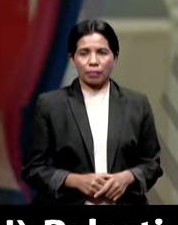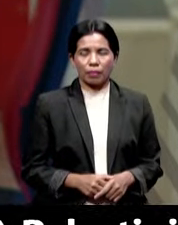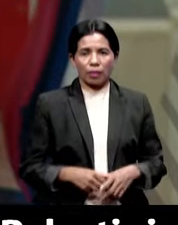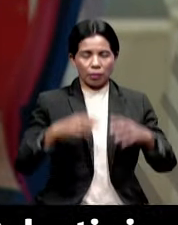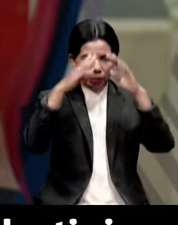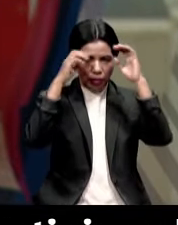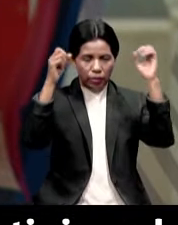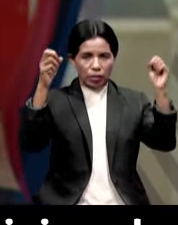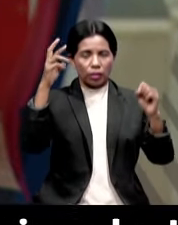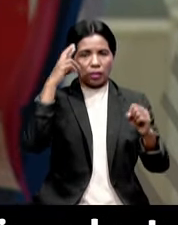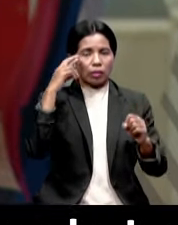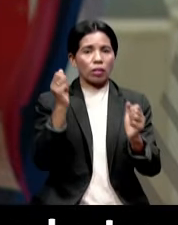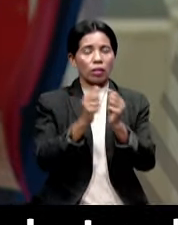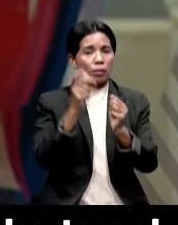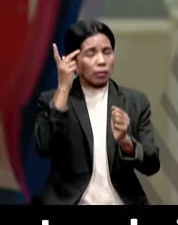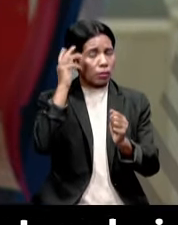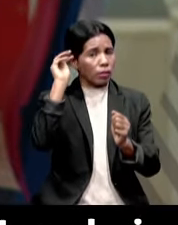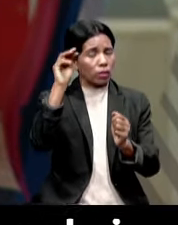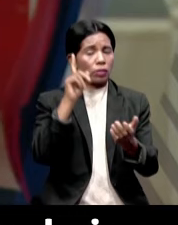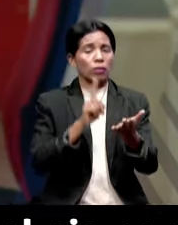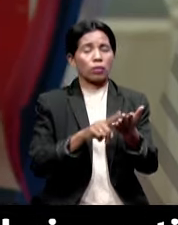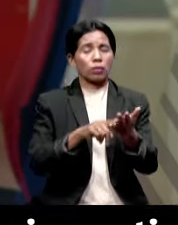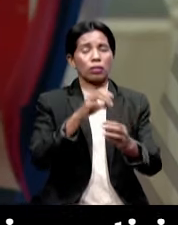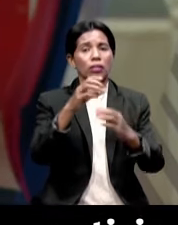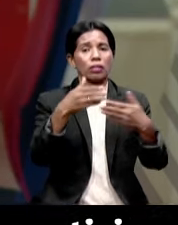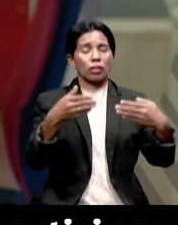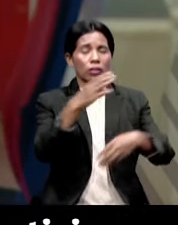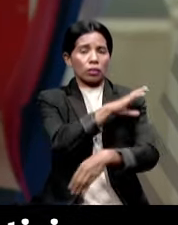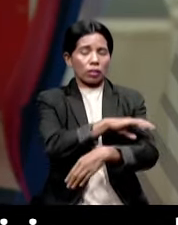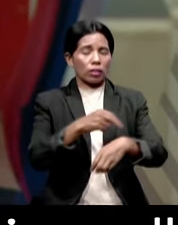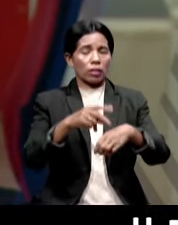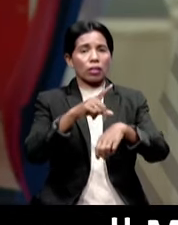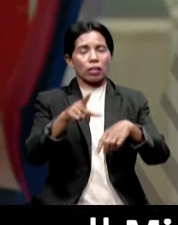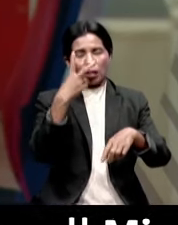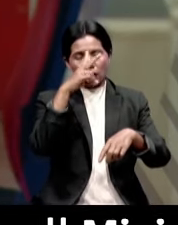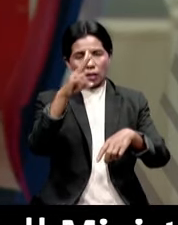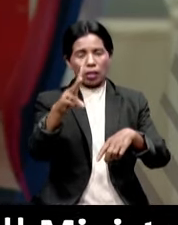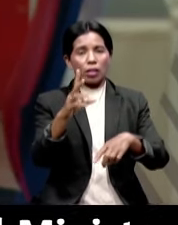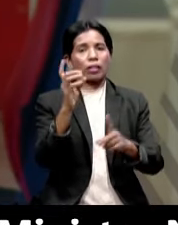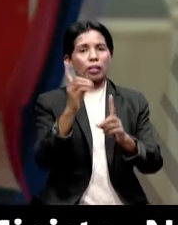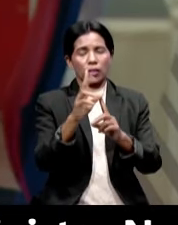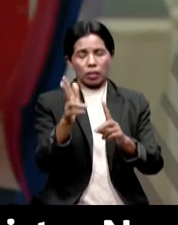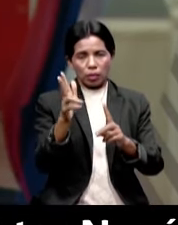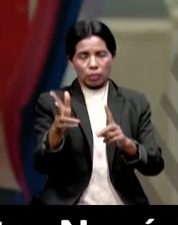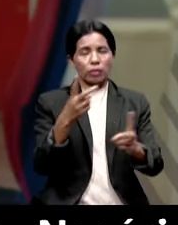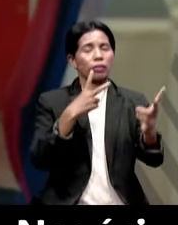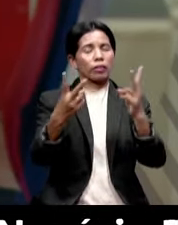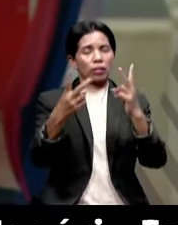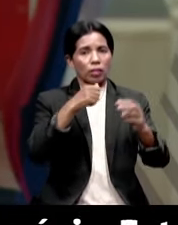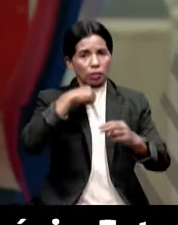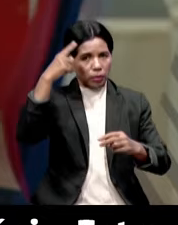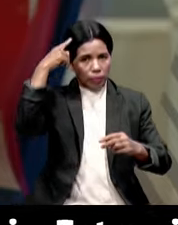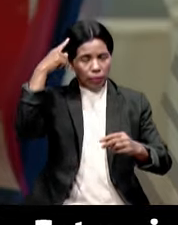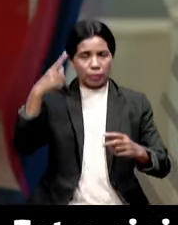Presidente da República, no Primeiro-Ministro, discute segurança nacional durante a celebração Lorum Consulta Popular, no visita Papa